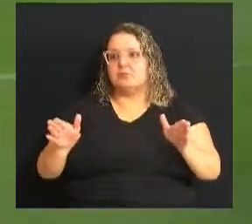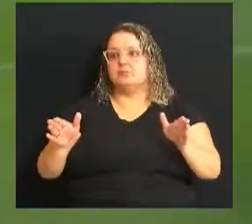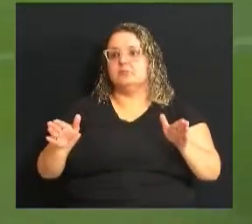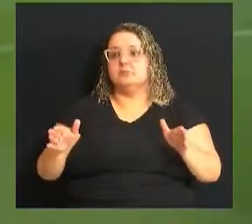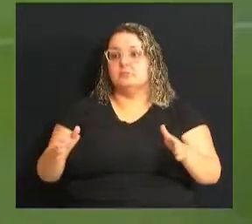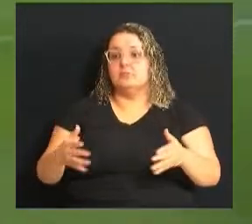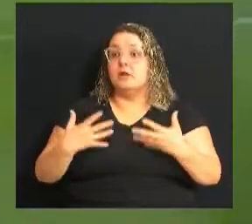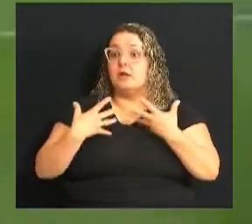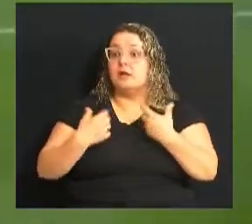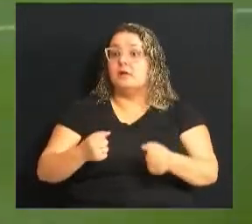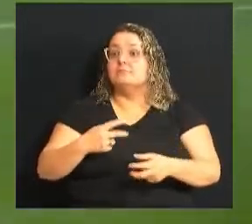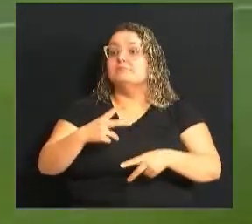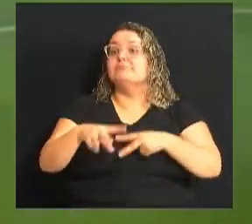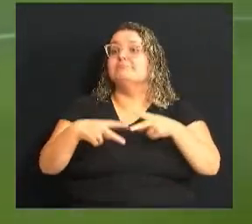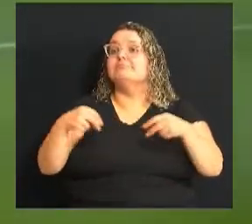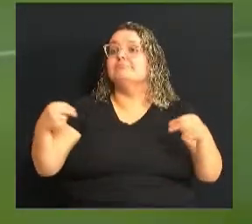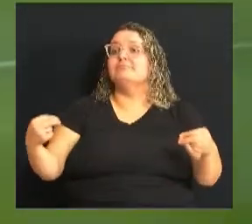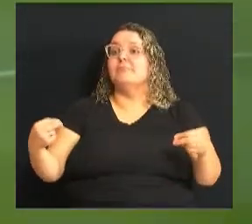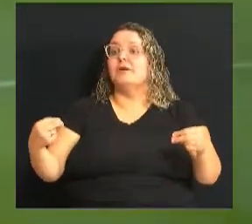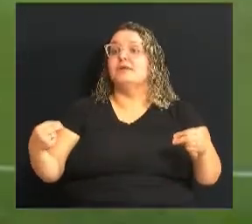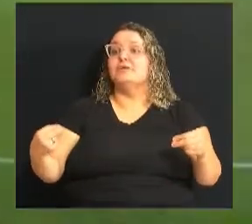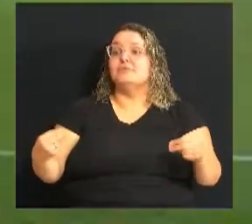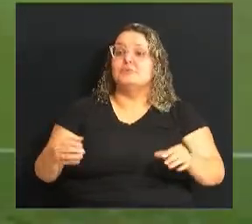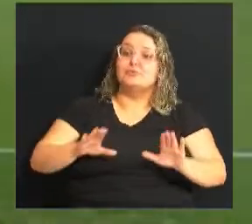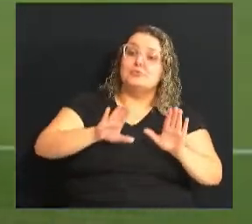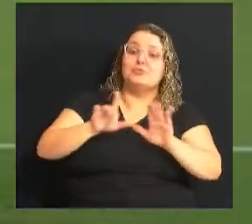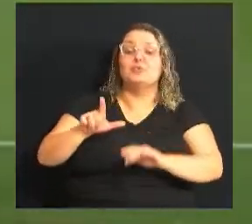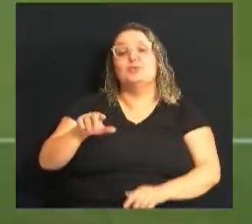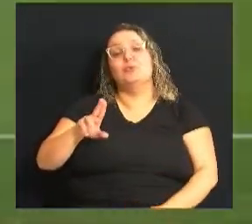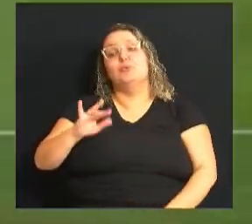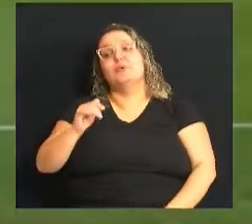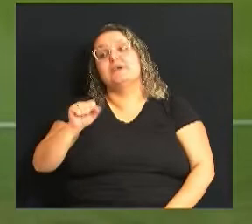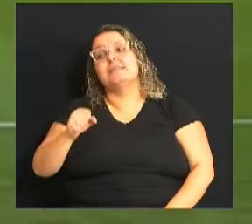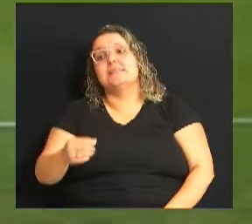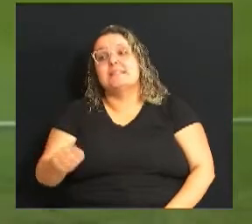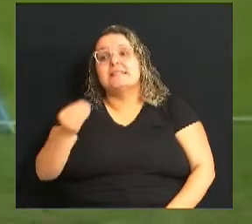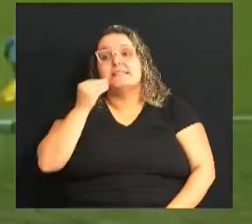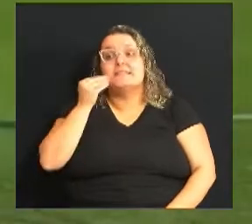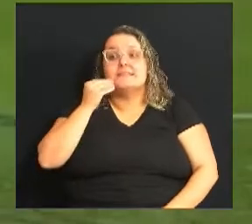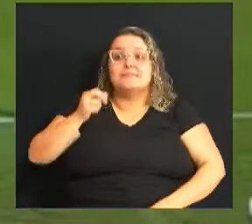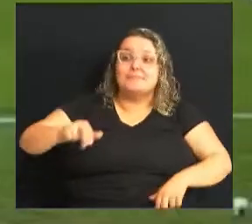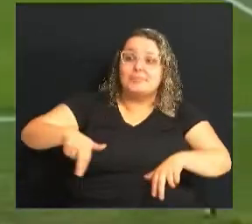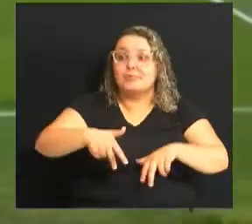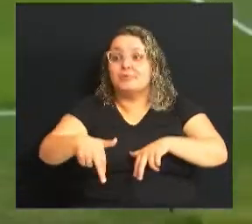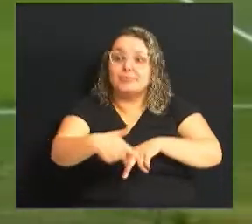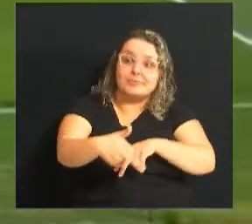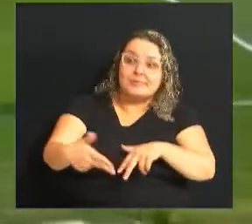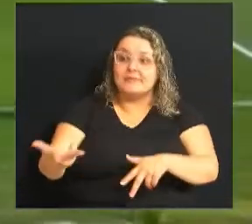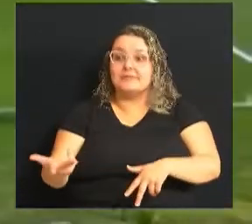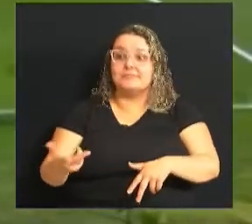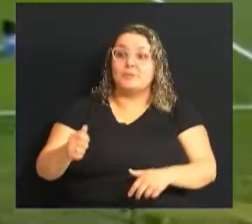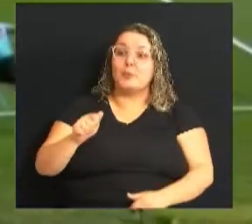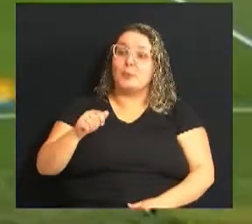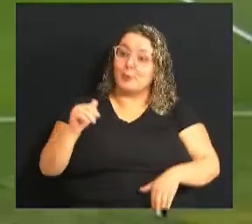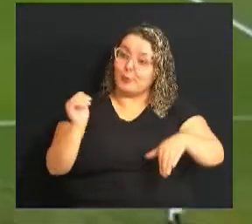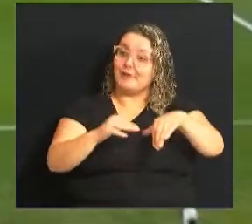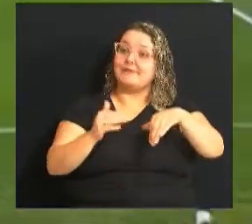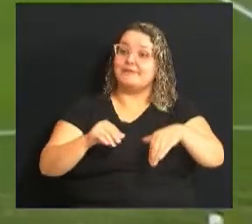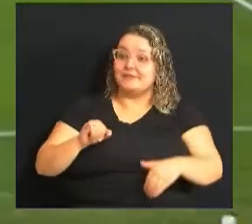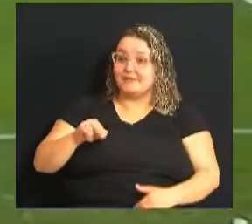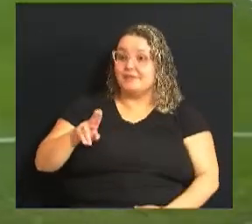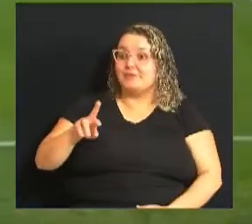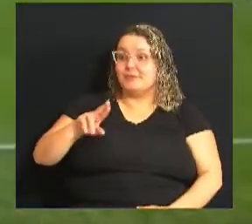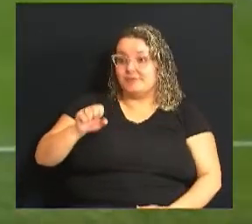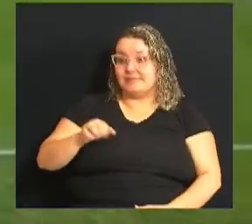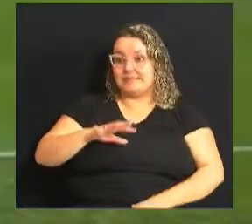este presentão do goleiro Lucas Frigeri, que tentou sair jogando, driblar o atacante Yuri, se enrolou